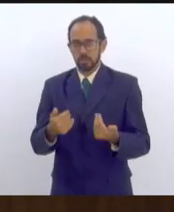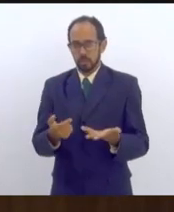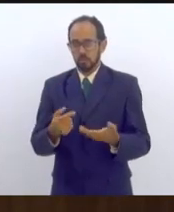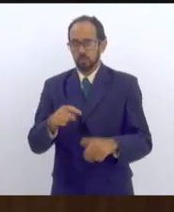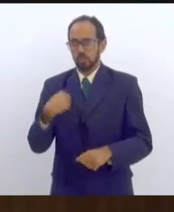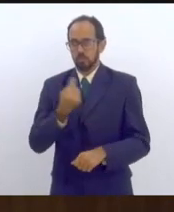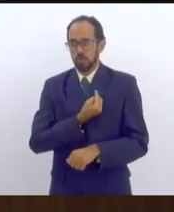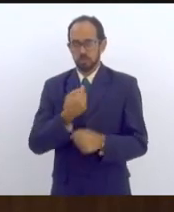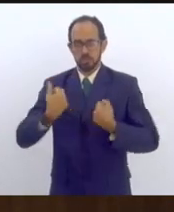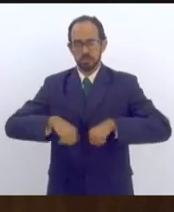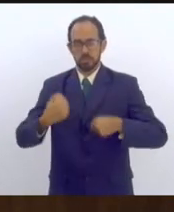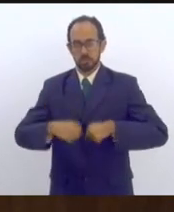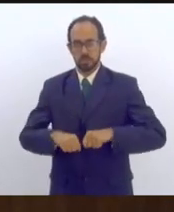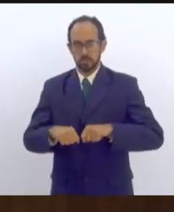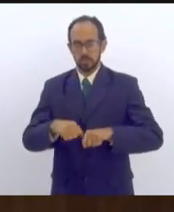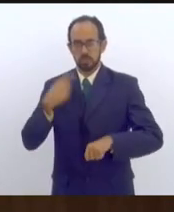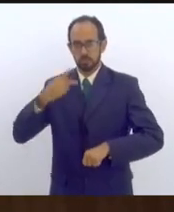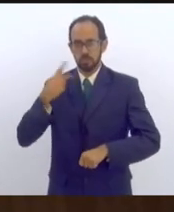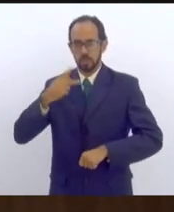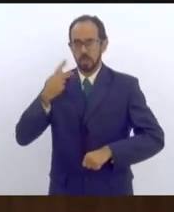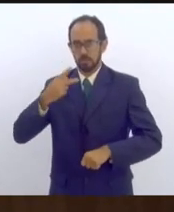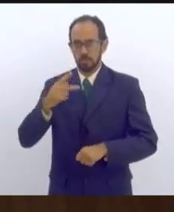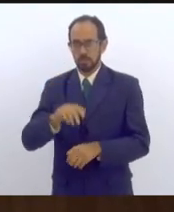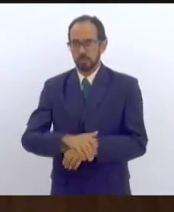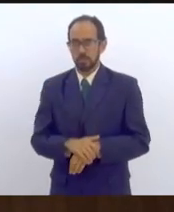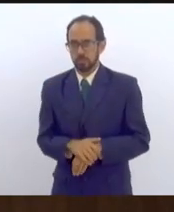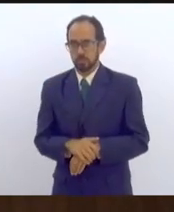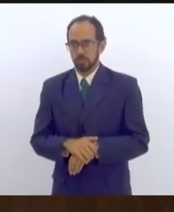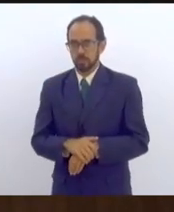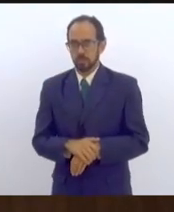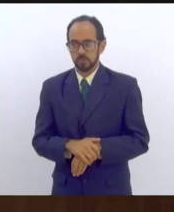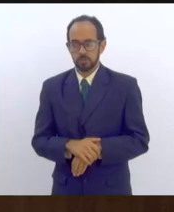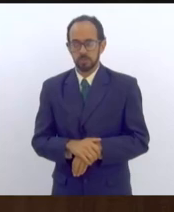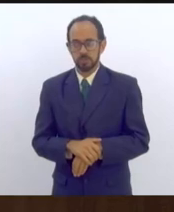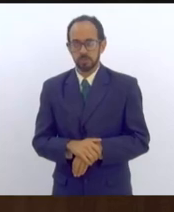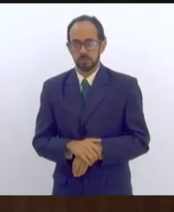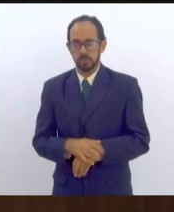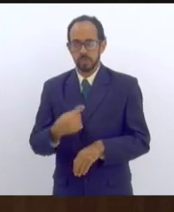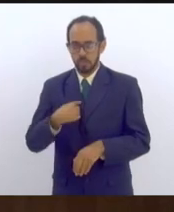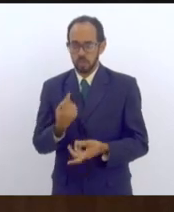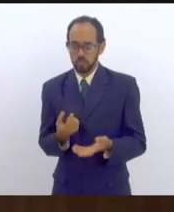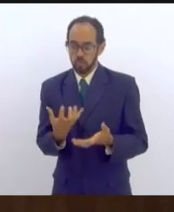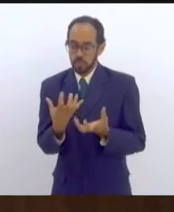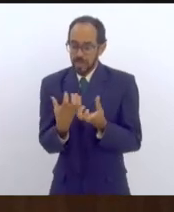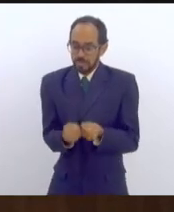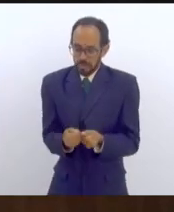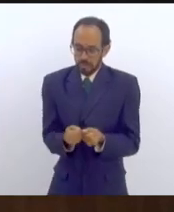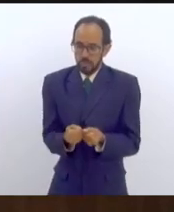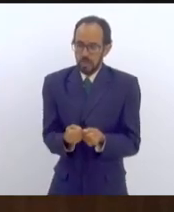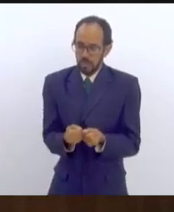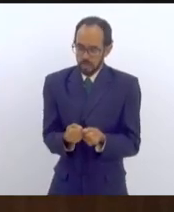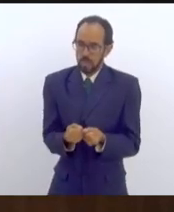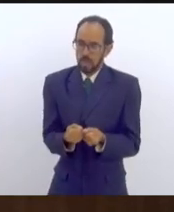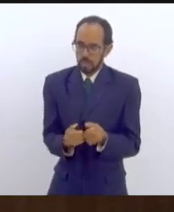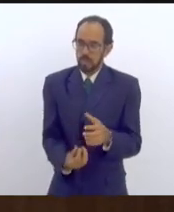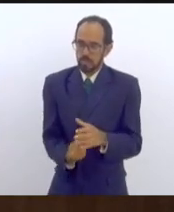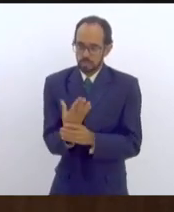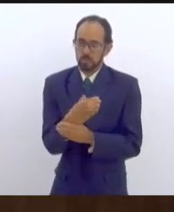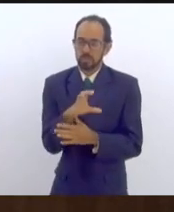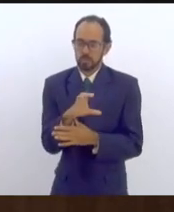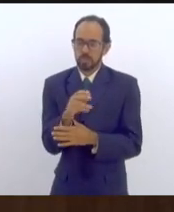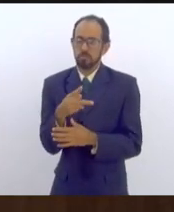parlamento, esmiuçar esse serviço delegado. Eu sou signatário dessa comissão parlamentar de inquérito, porque